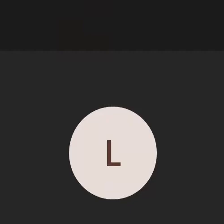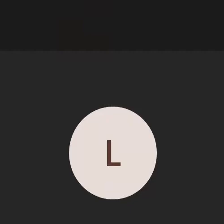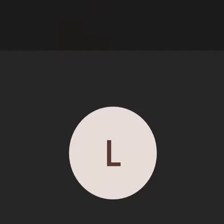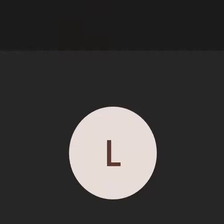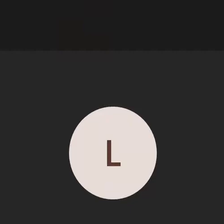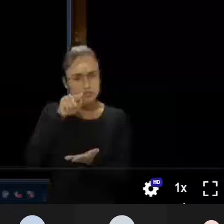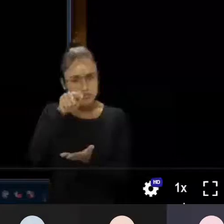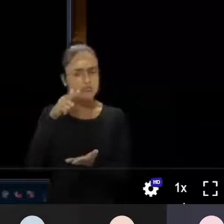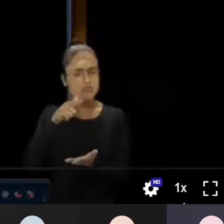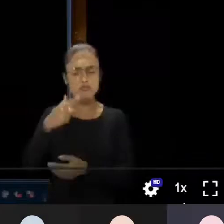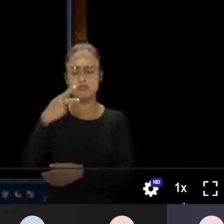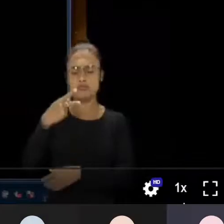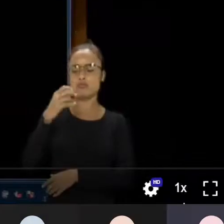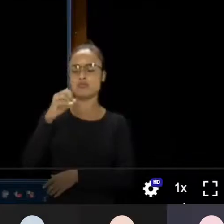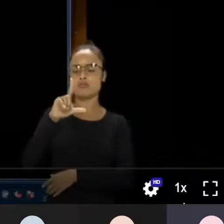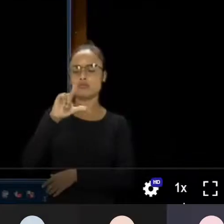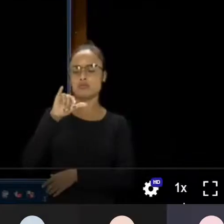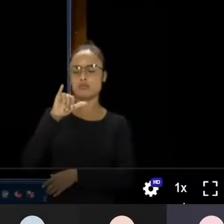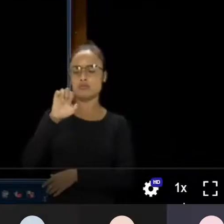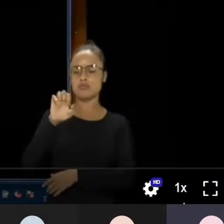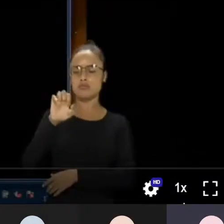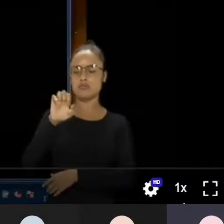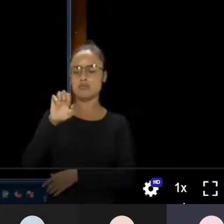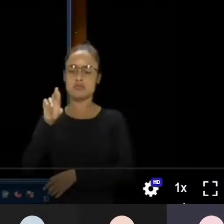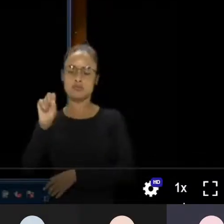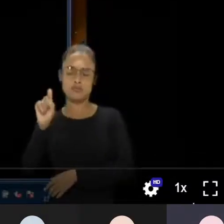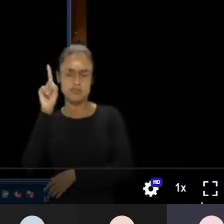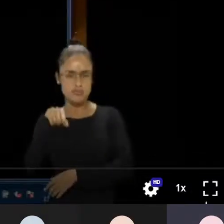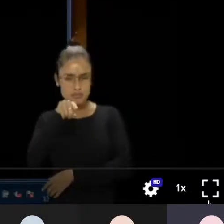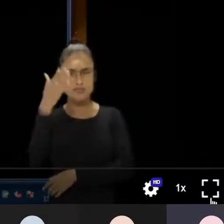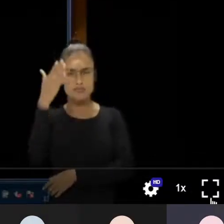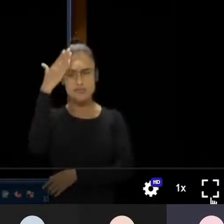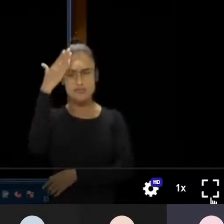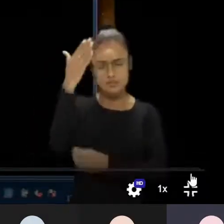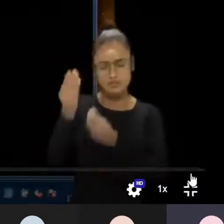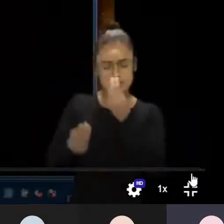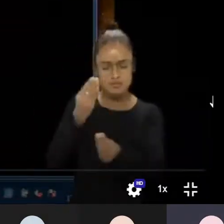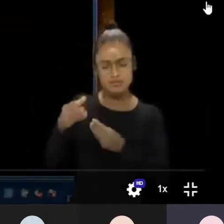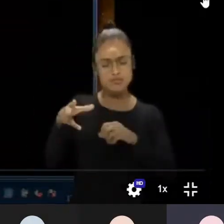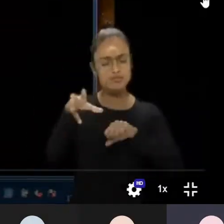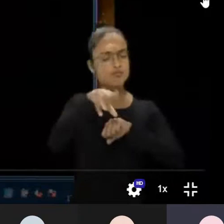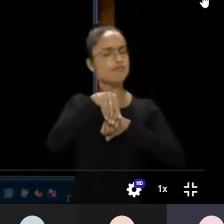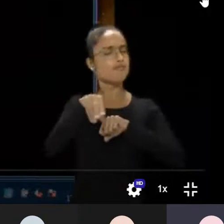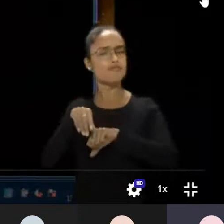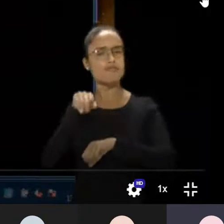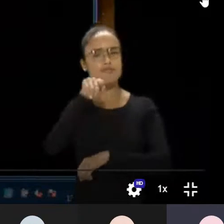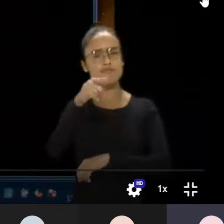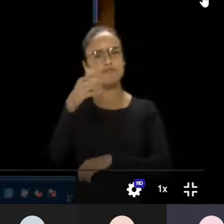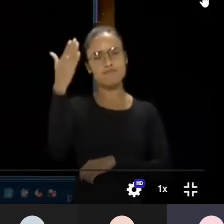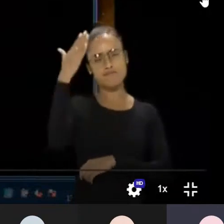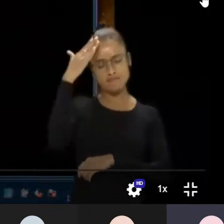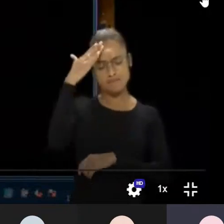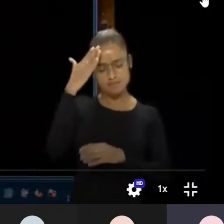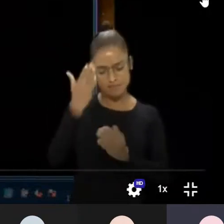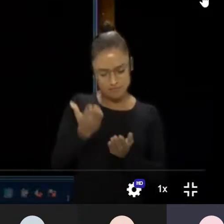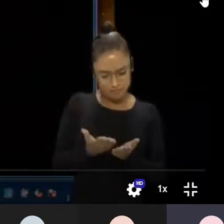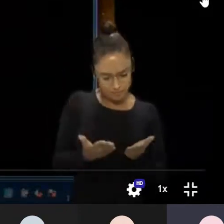Consegue utilizar a realidade aumentada para ter conhecimento desse sólido. E aqui você vê ele